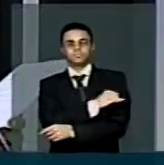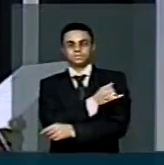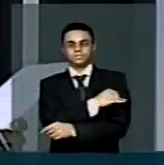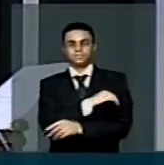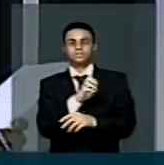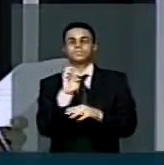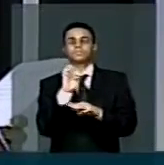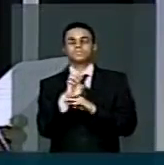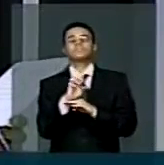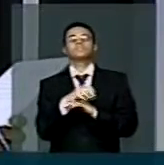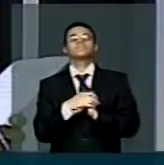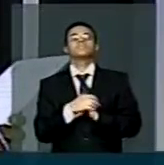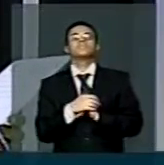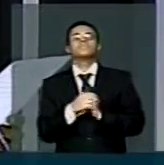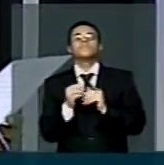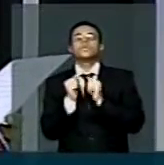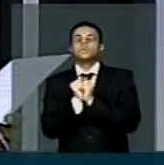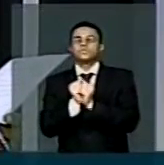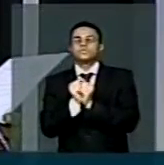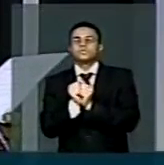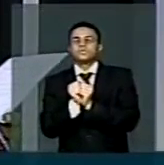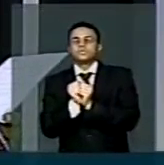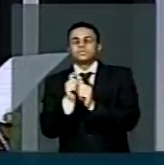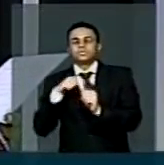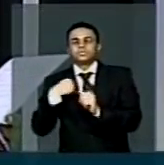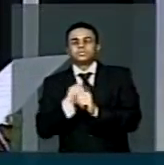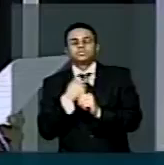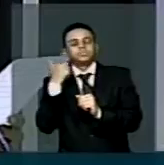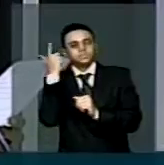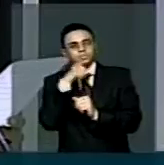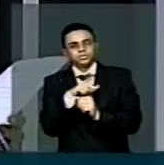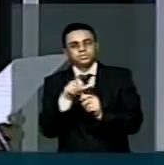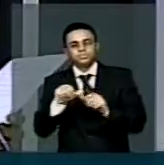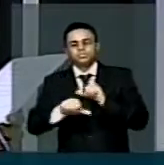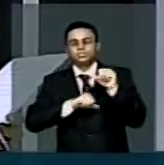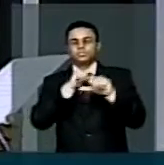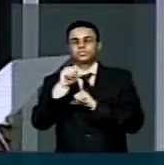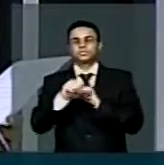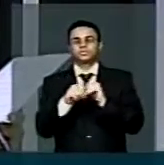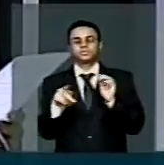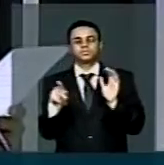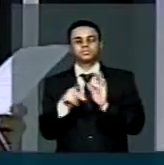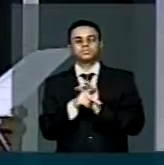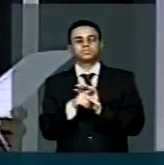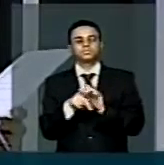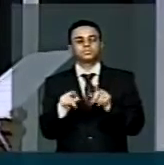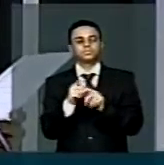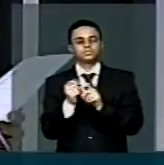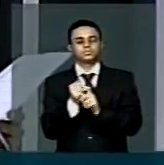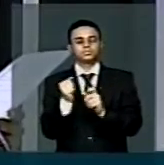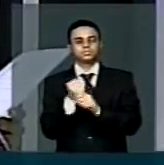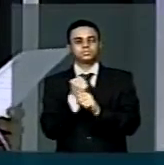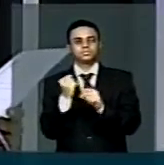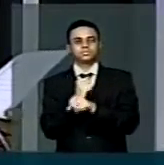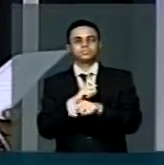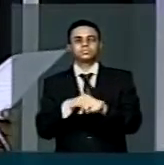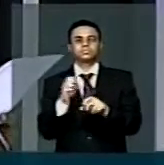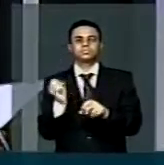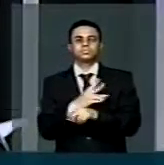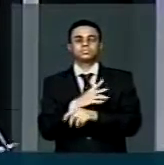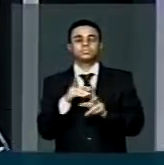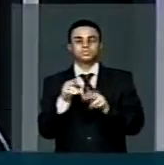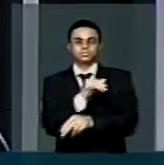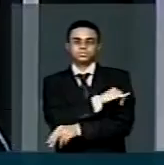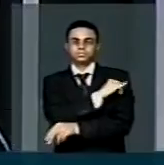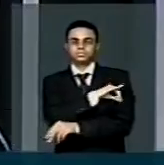que junto possamos virar uma página e construir um novo momento como o Rio de Janeiro realmente merece.